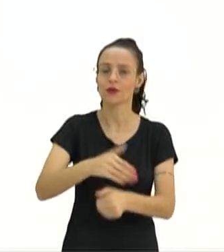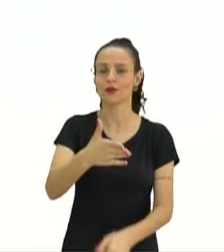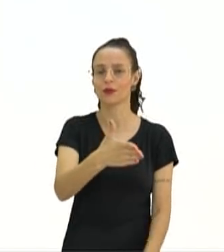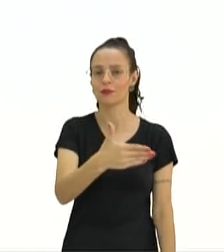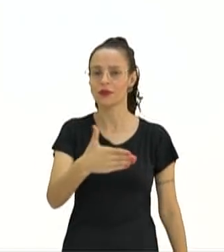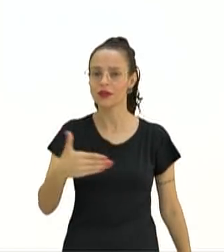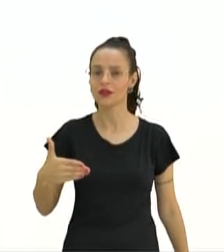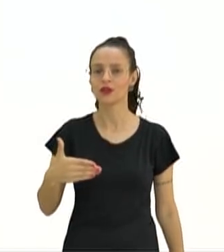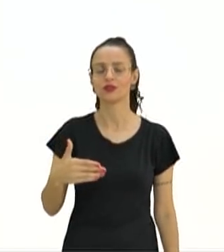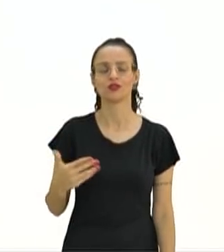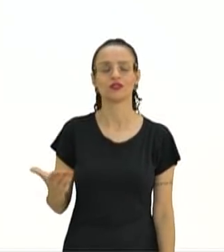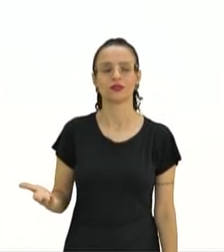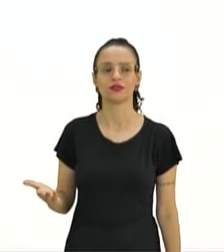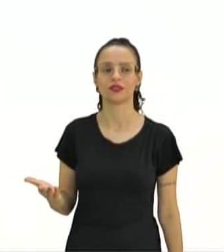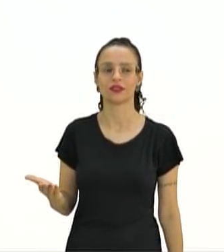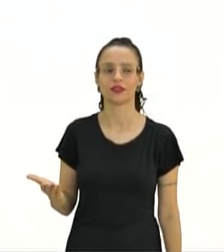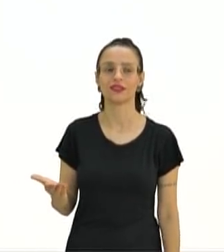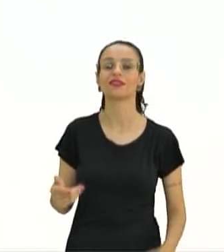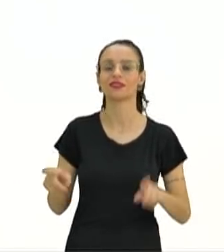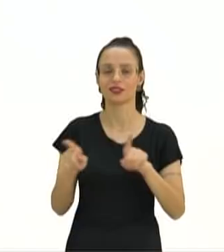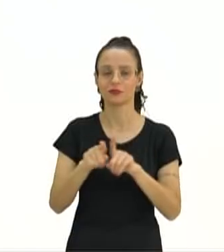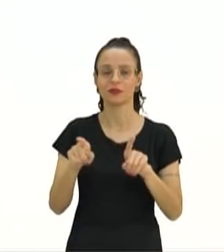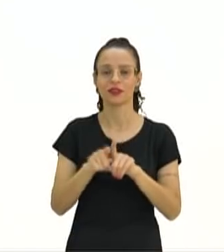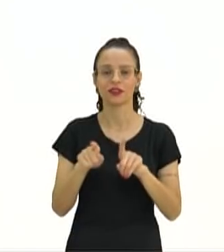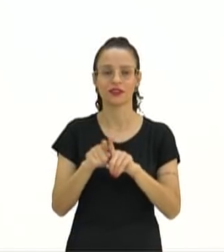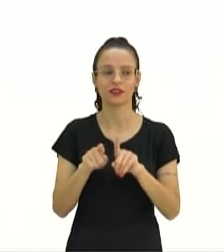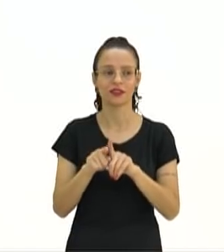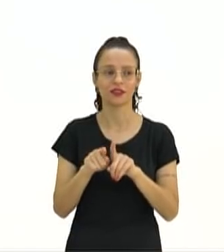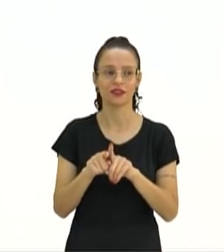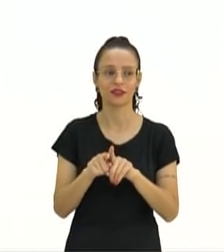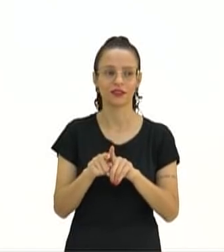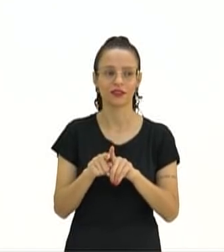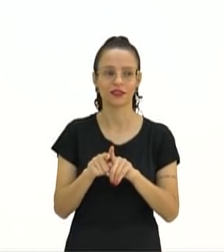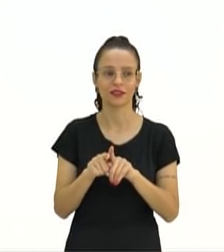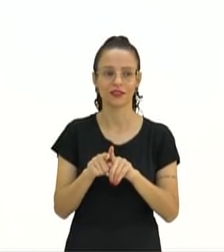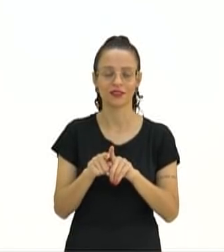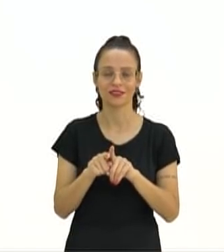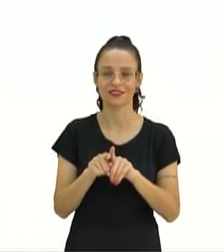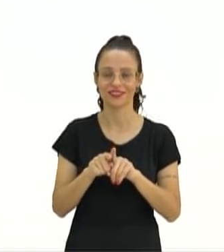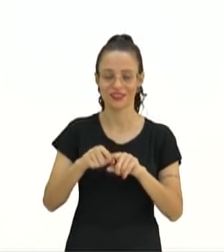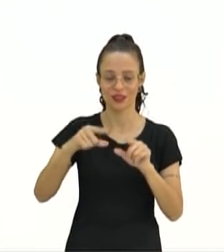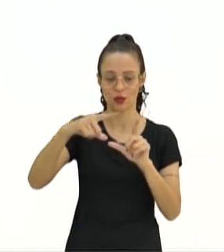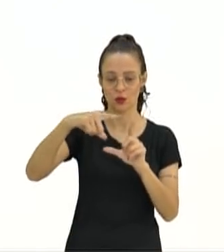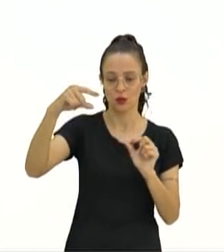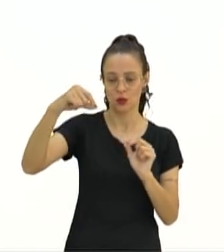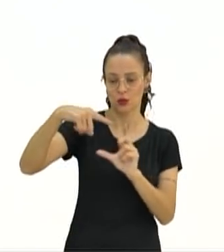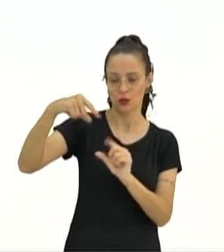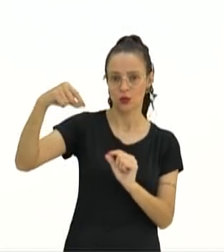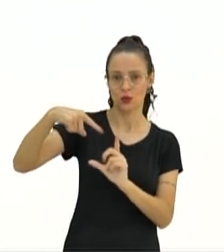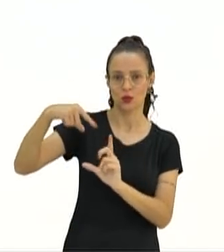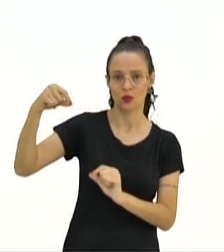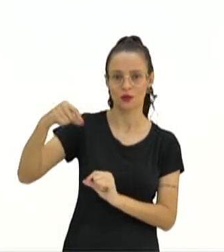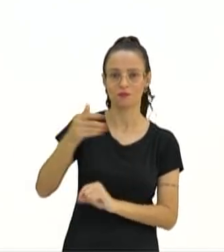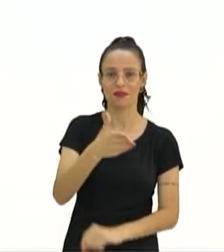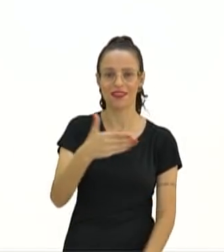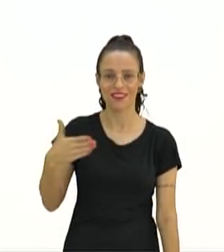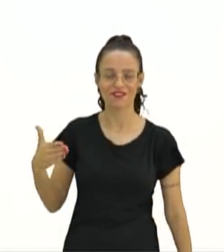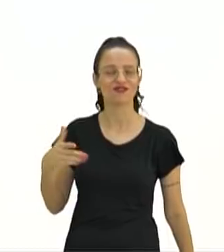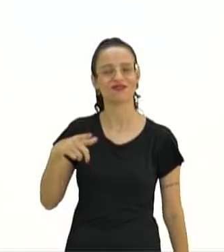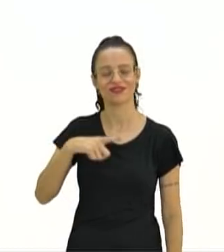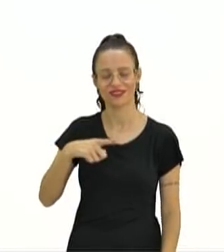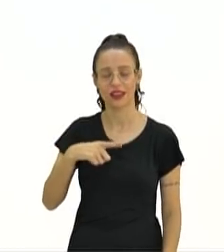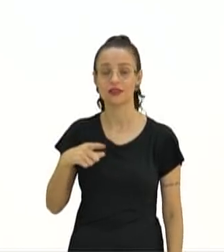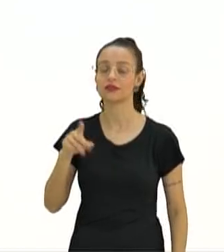peixe, tem ali também a espinha do peixe, né, a cabeça da cobra. Então,